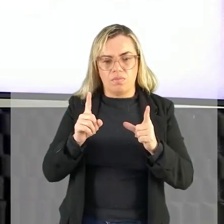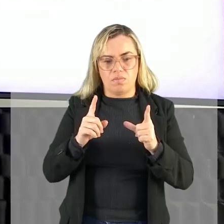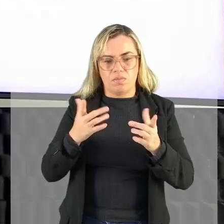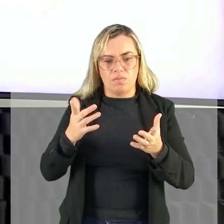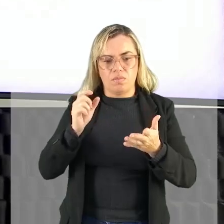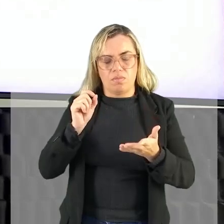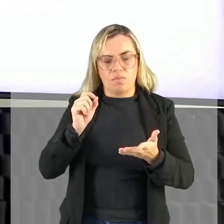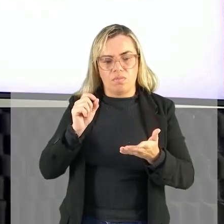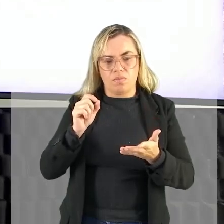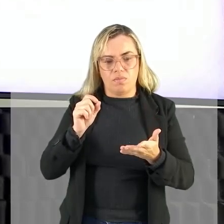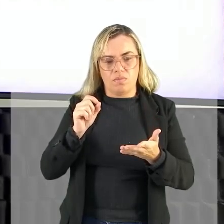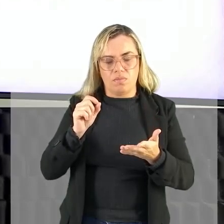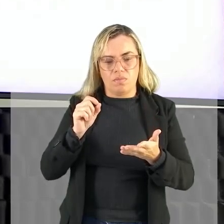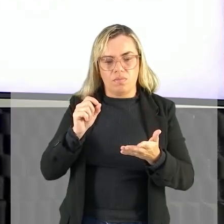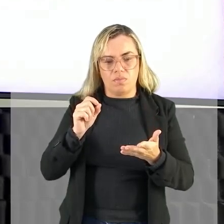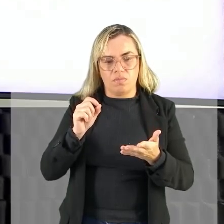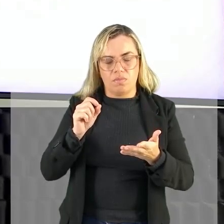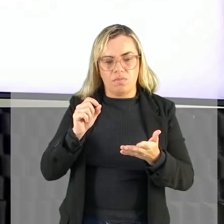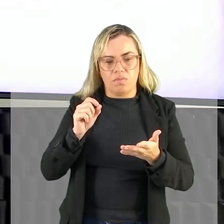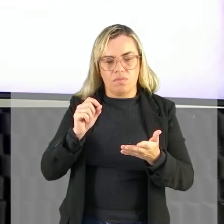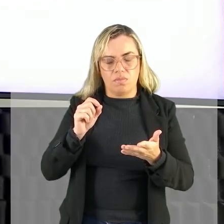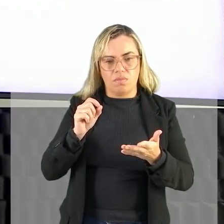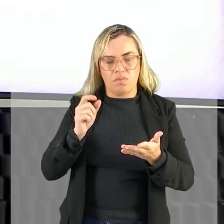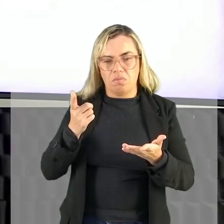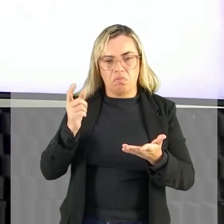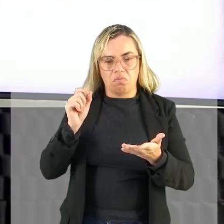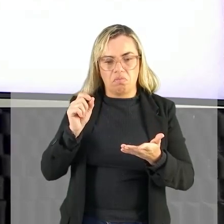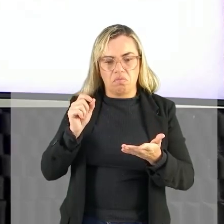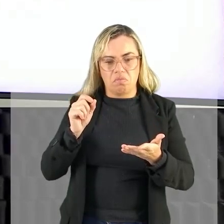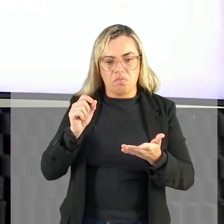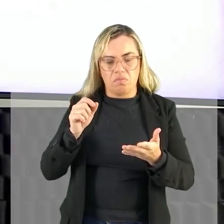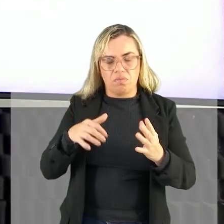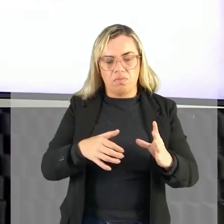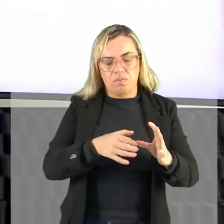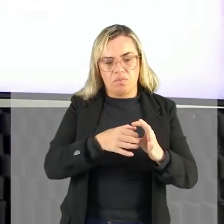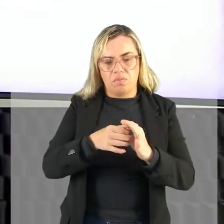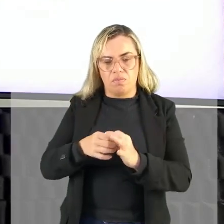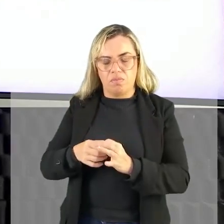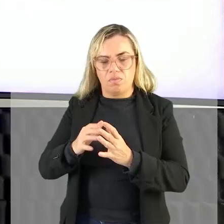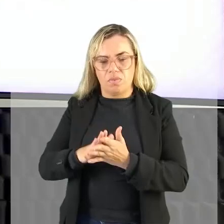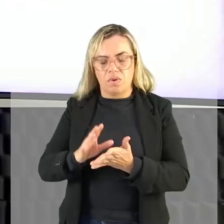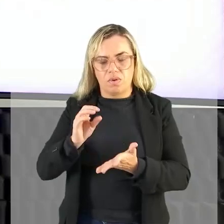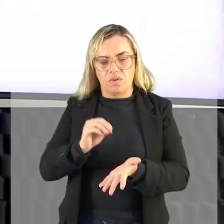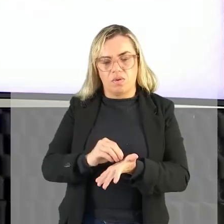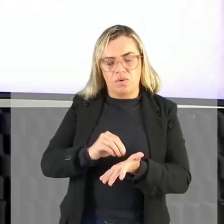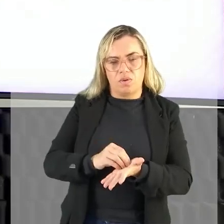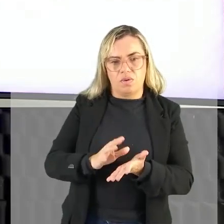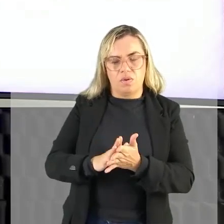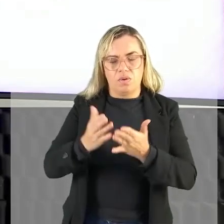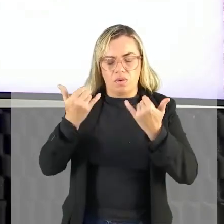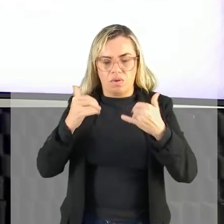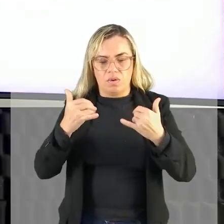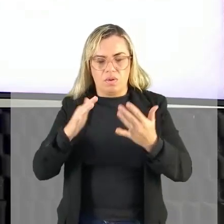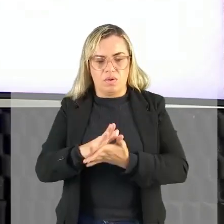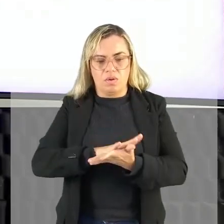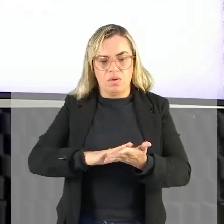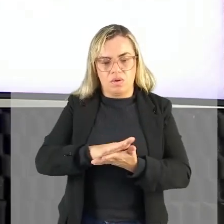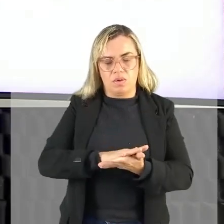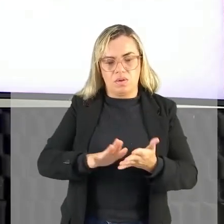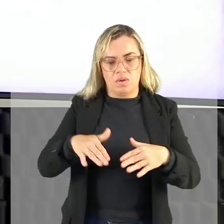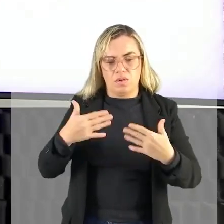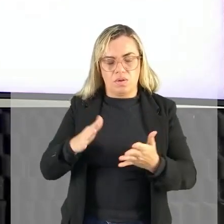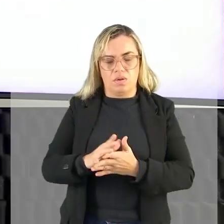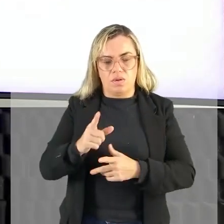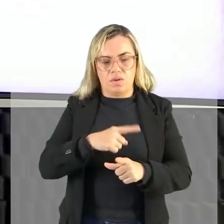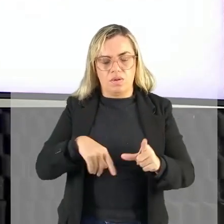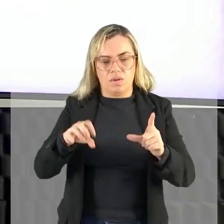tem, não tem nenhuma questão de incompleto aqui, informação incompleta, nem nada.